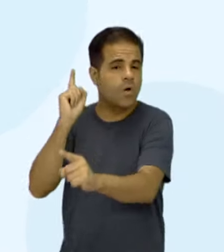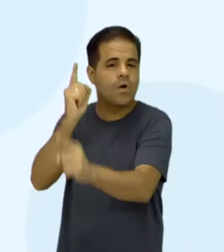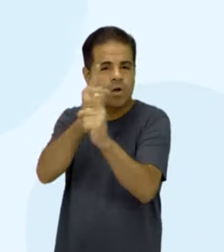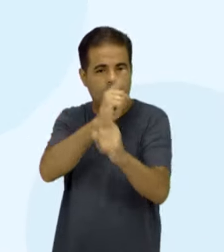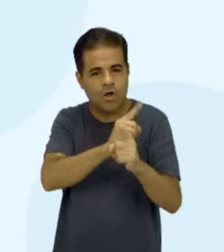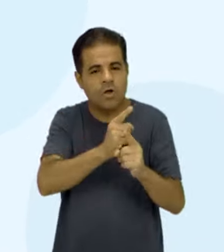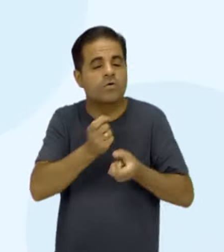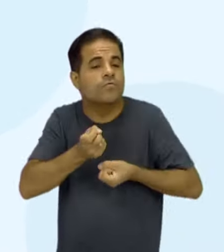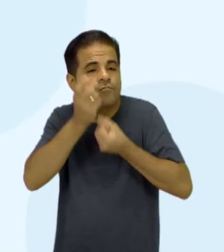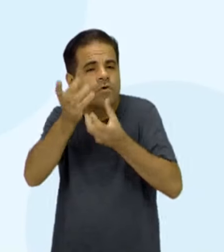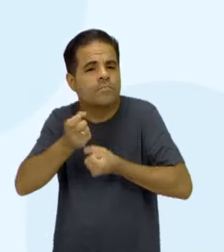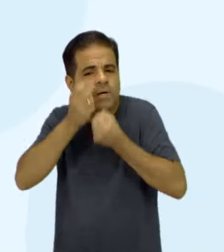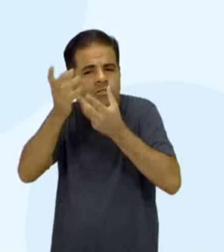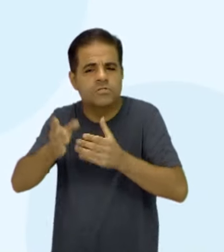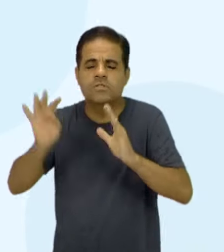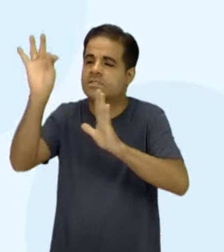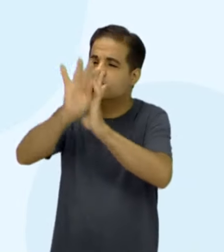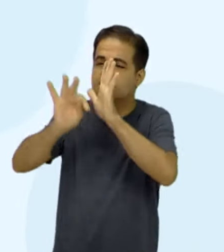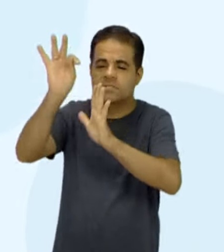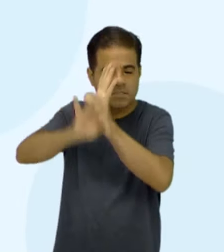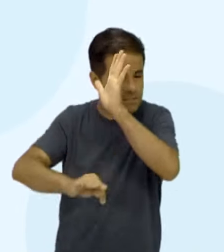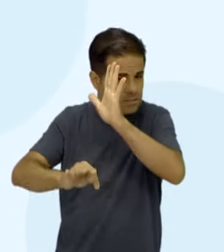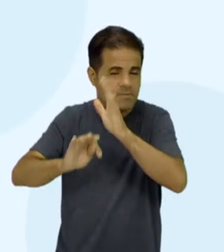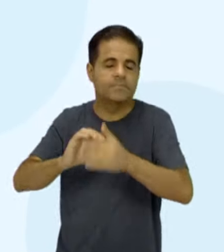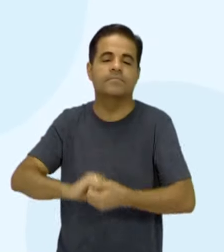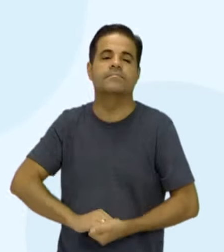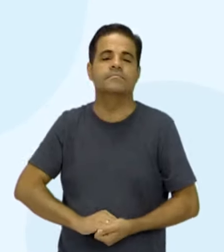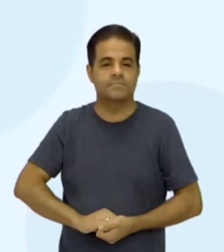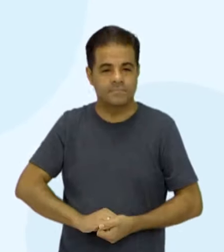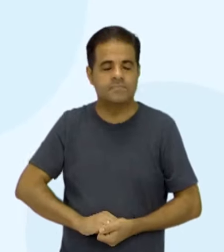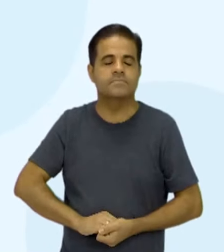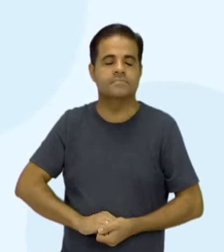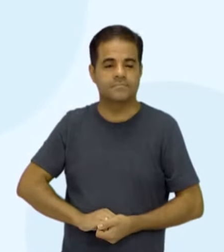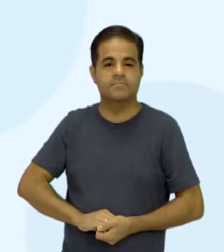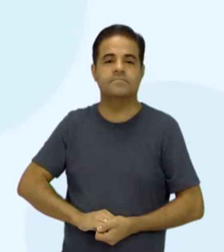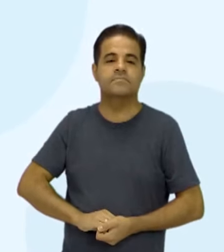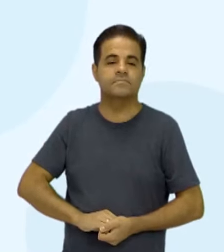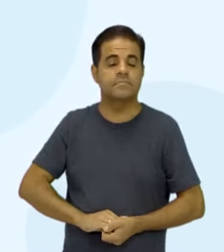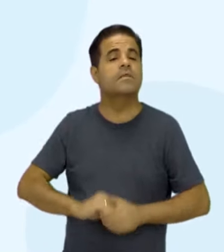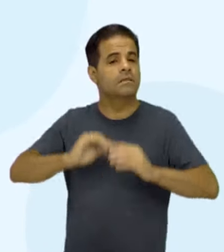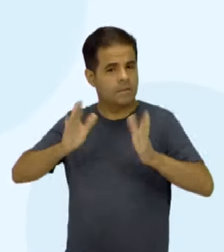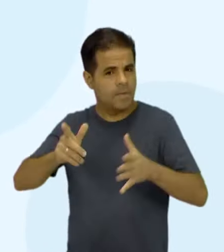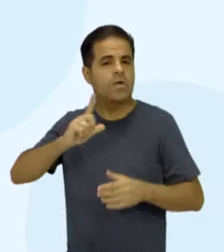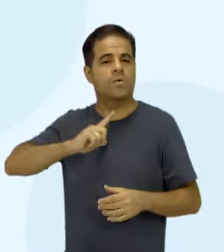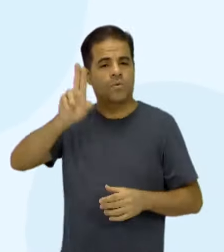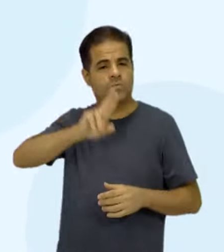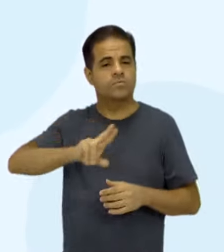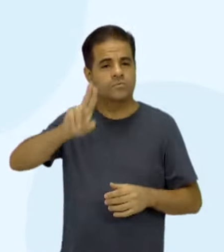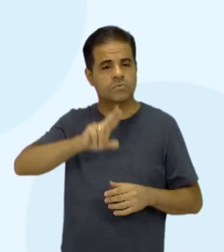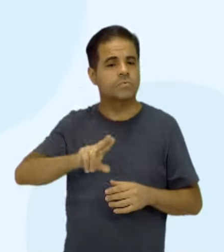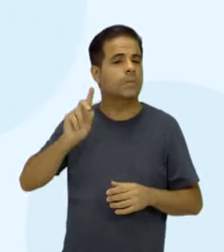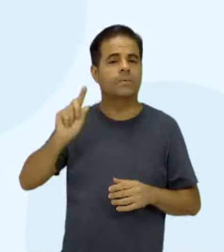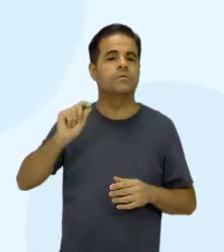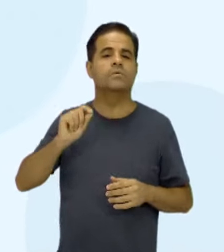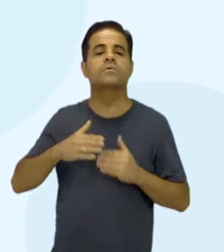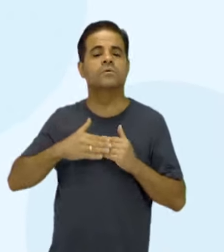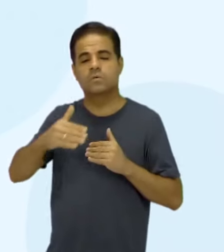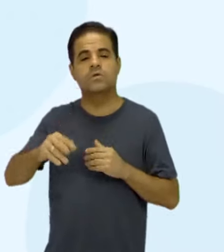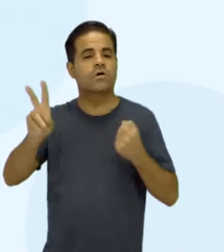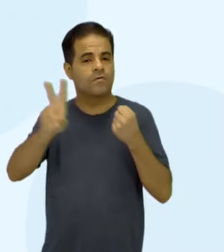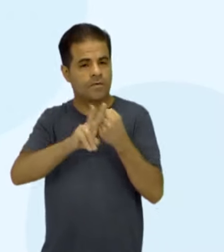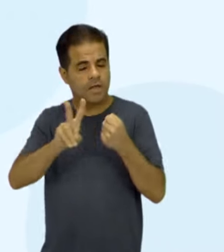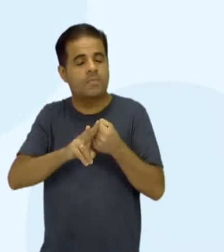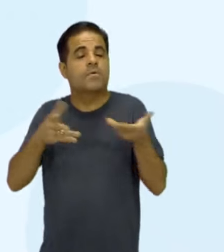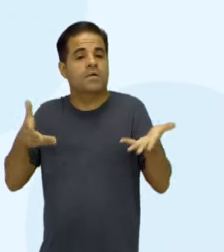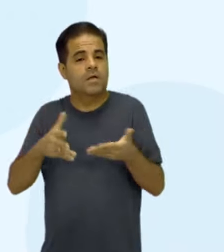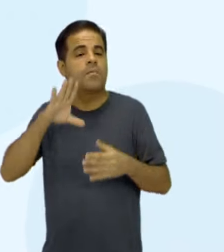chás informações específicas nesse texto o understood e os of deve estar também usamos o dariz e der aqui é o